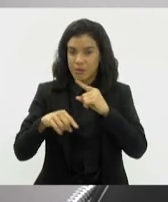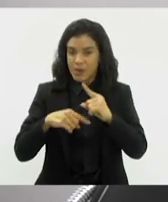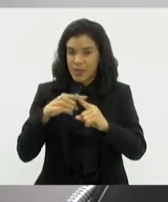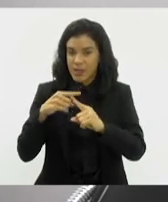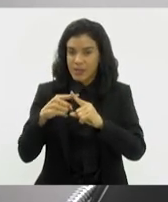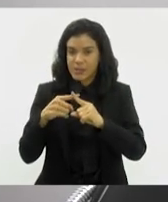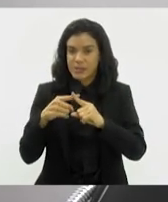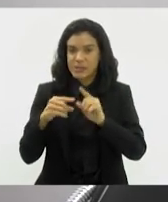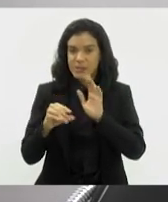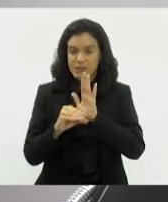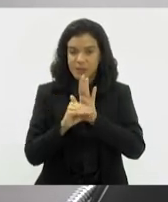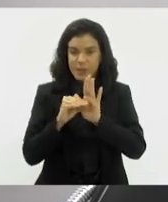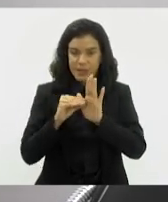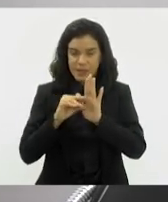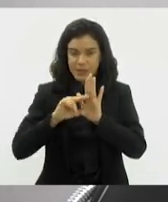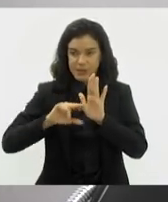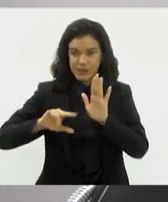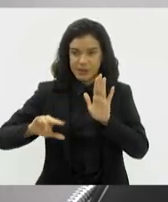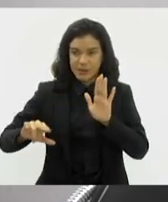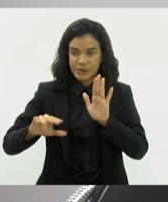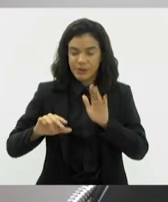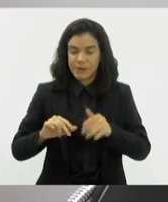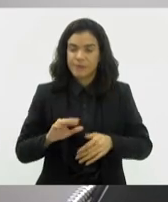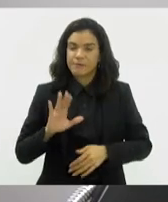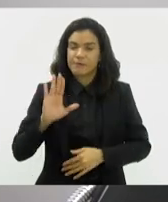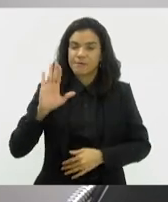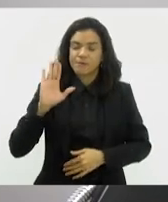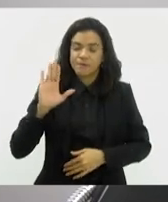emendas. Senhor presidente.